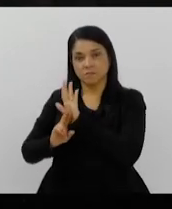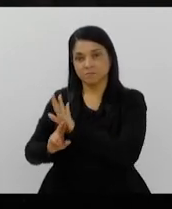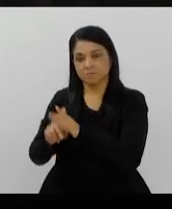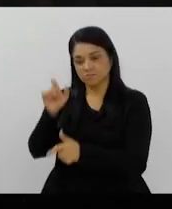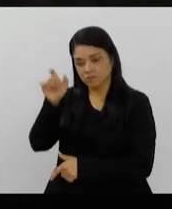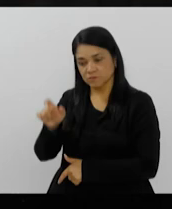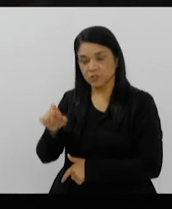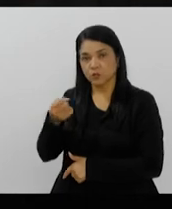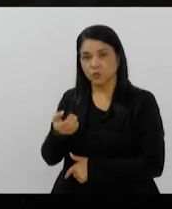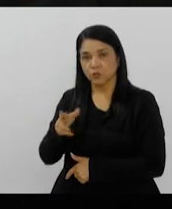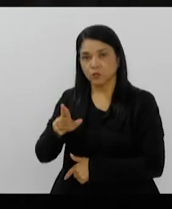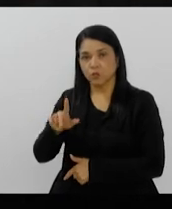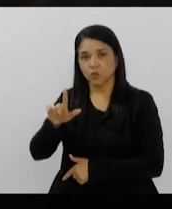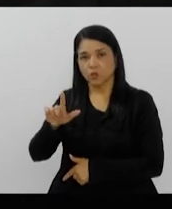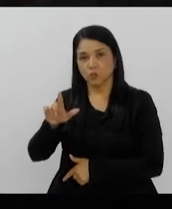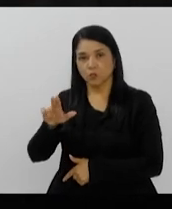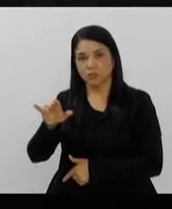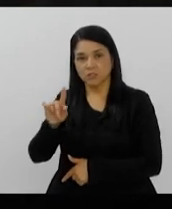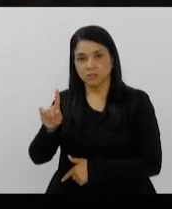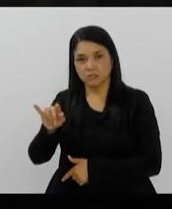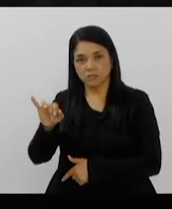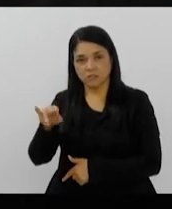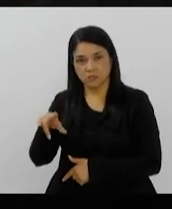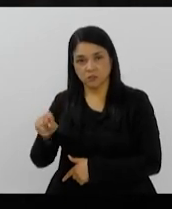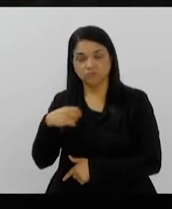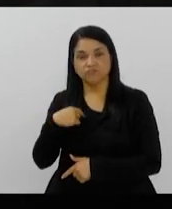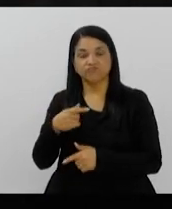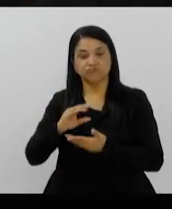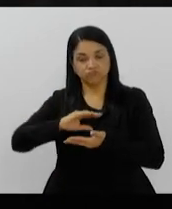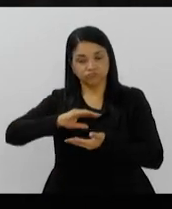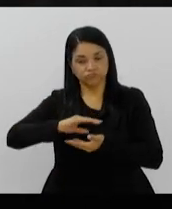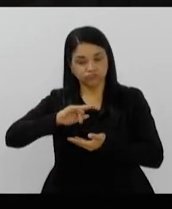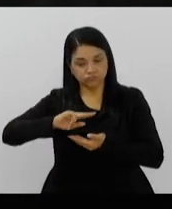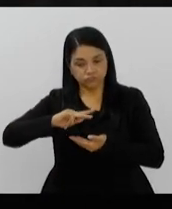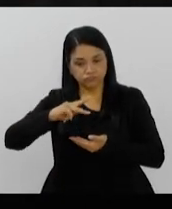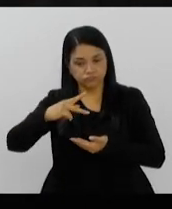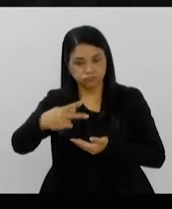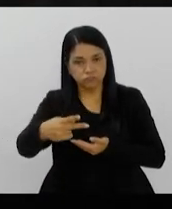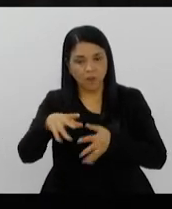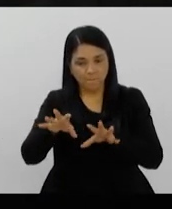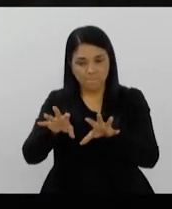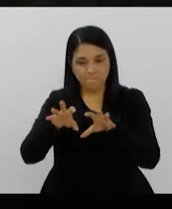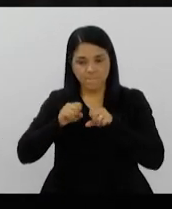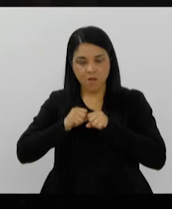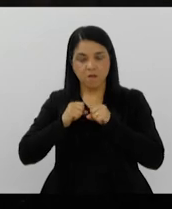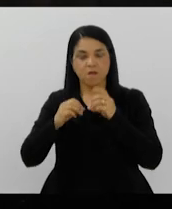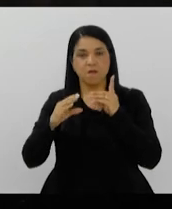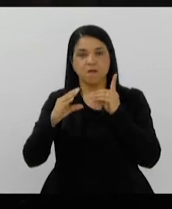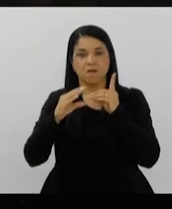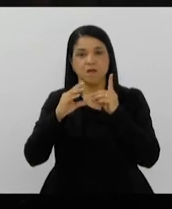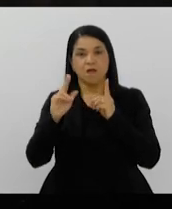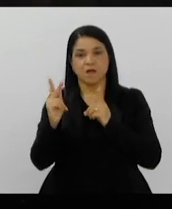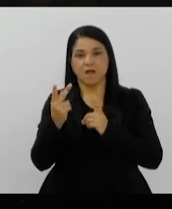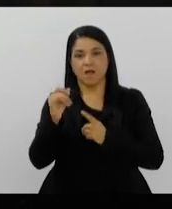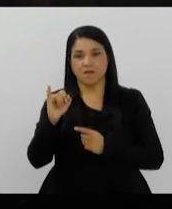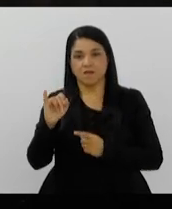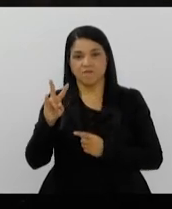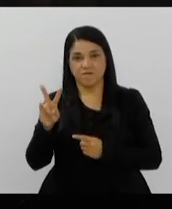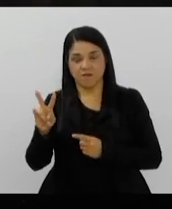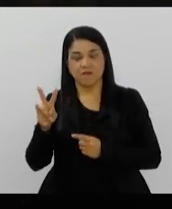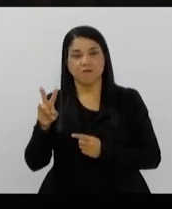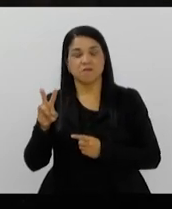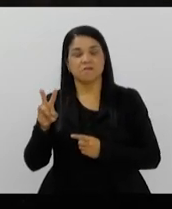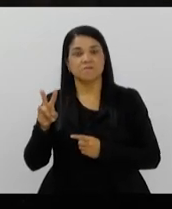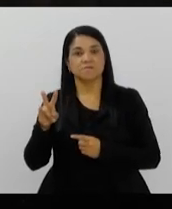aliados, simplesmente deu as condições para infectar pessoas com HIV, pessoas que contavam com aquilo, com transplante de órgão,